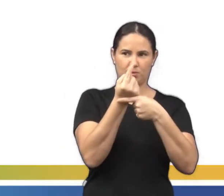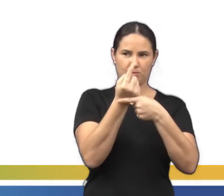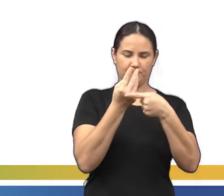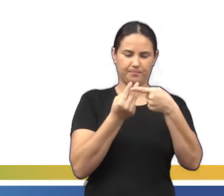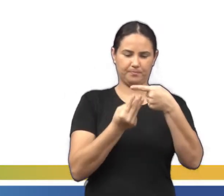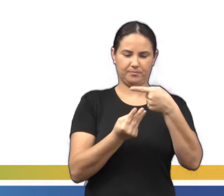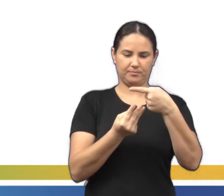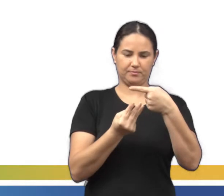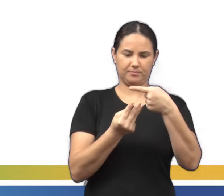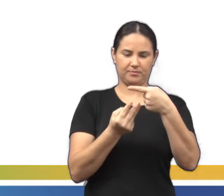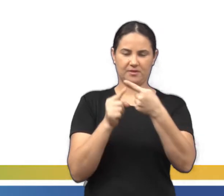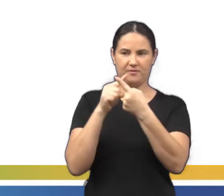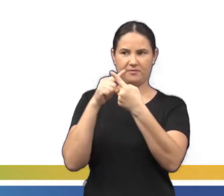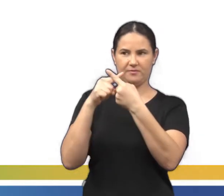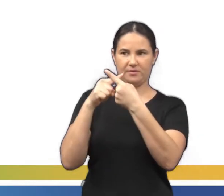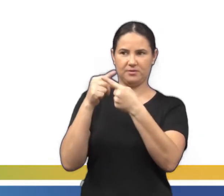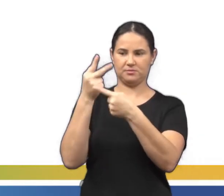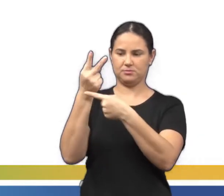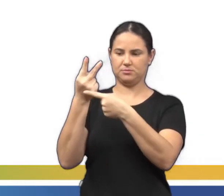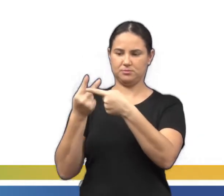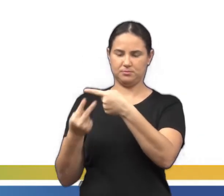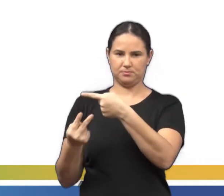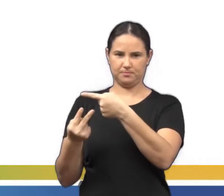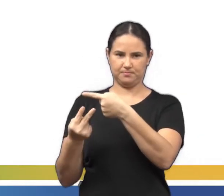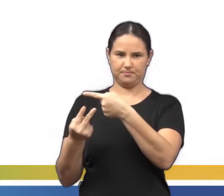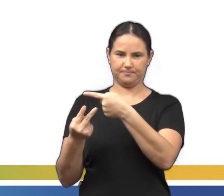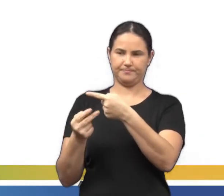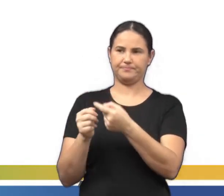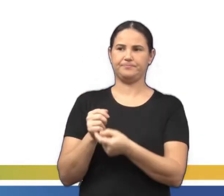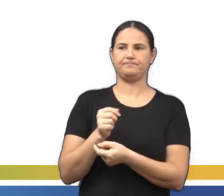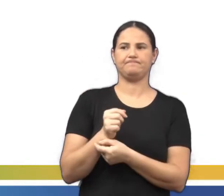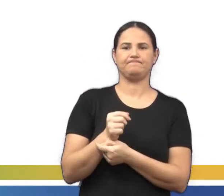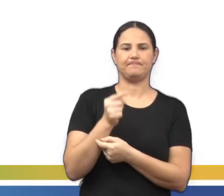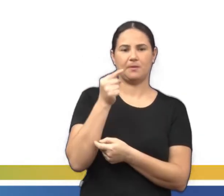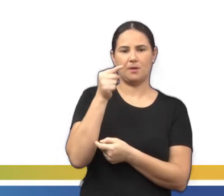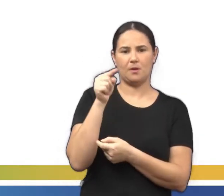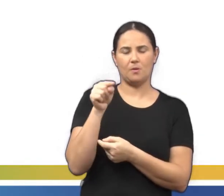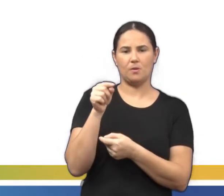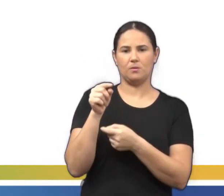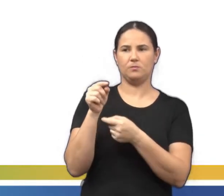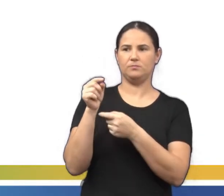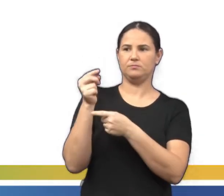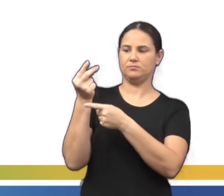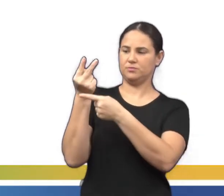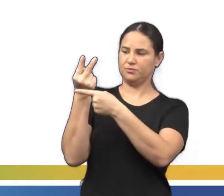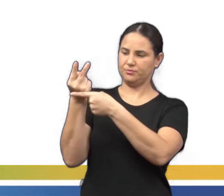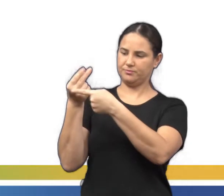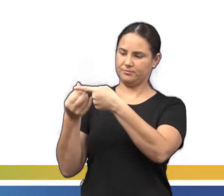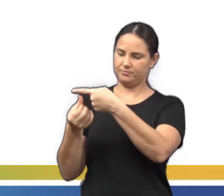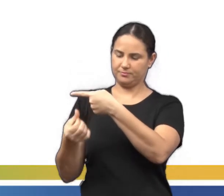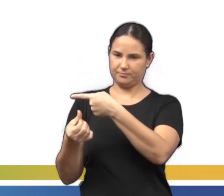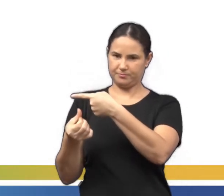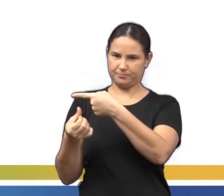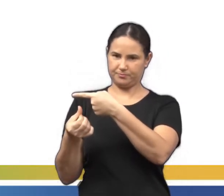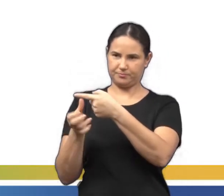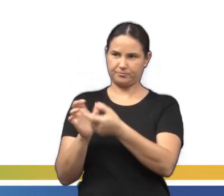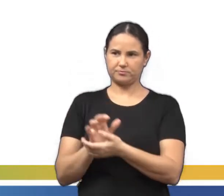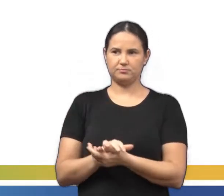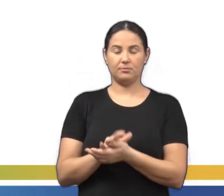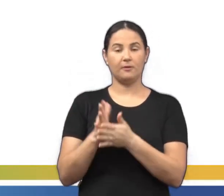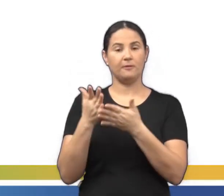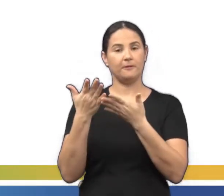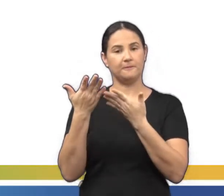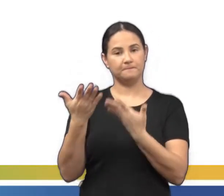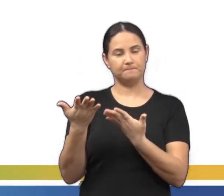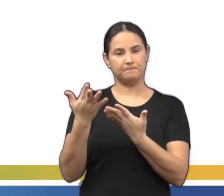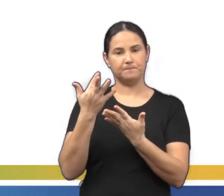6. Então, a fração equivalente de 1/3 ficou sendo agora 2/6. Então, eu estou